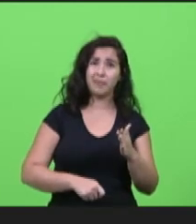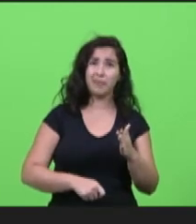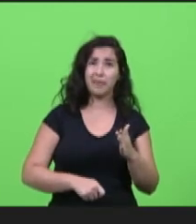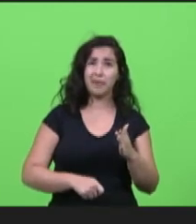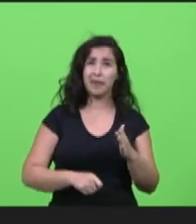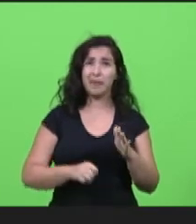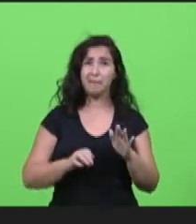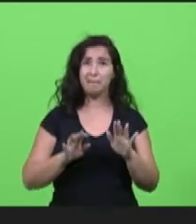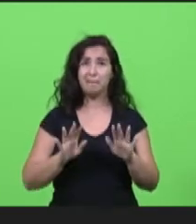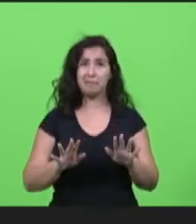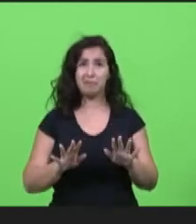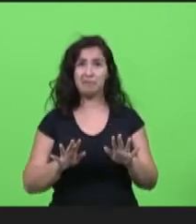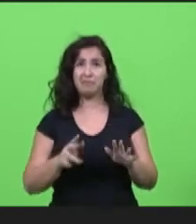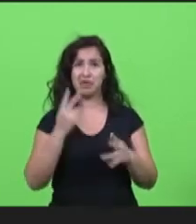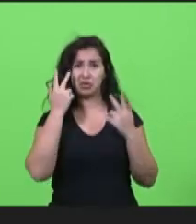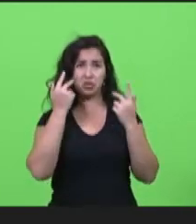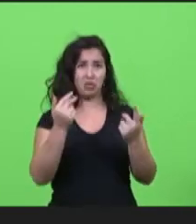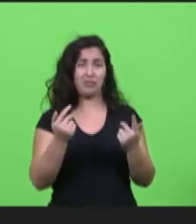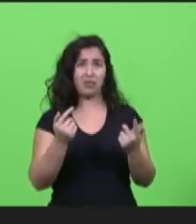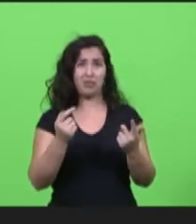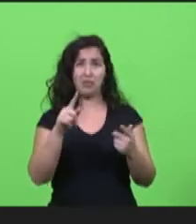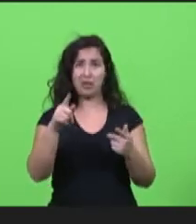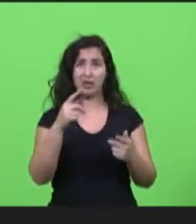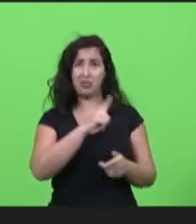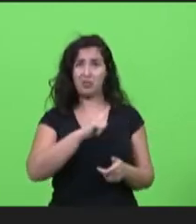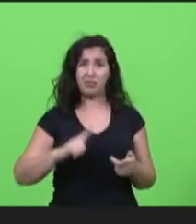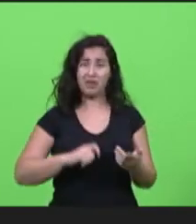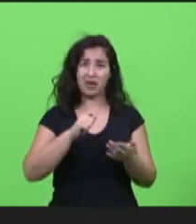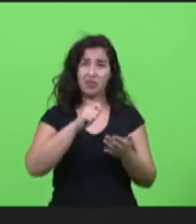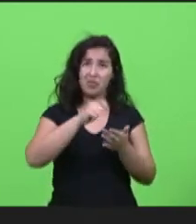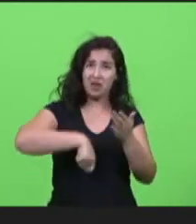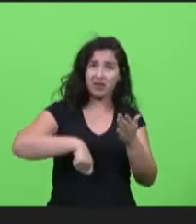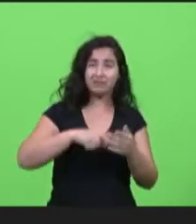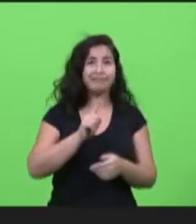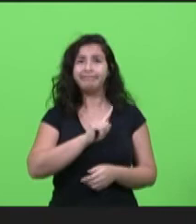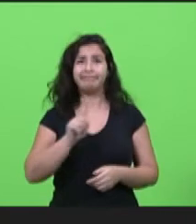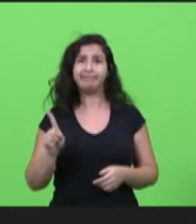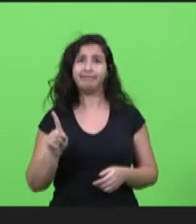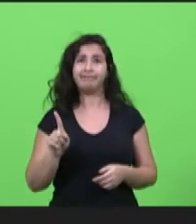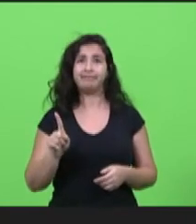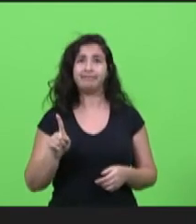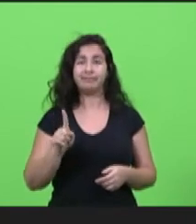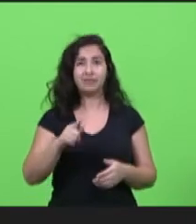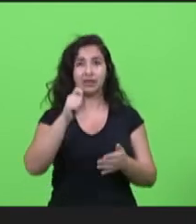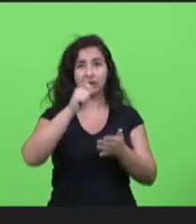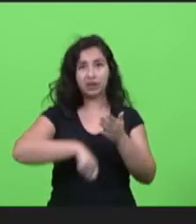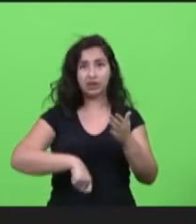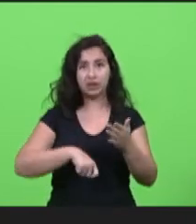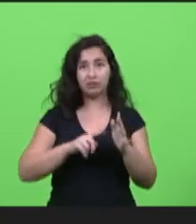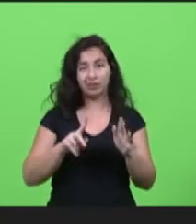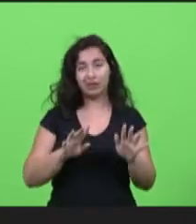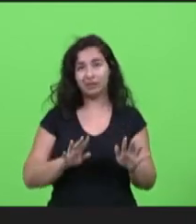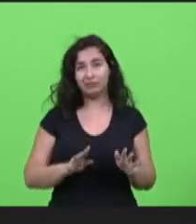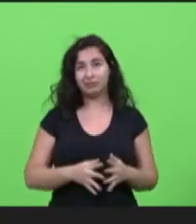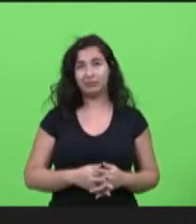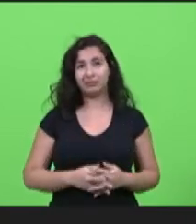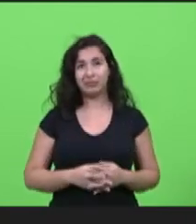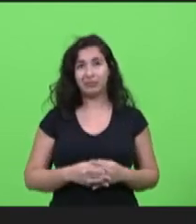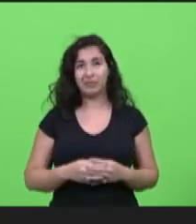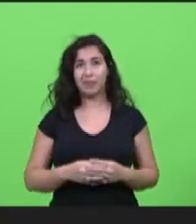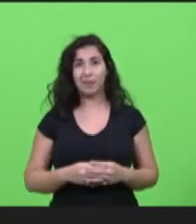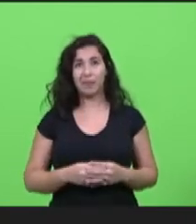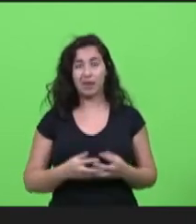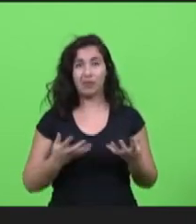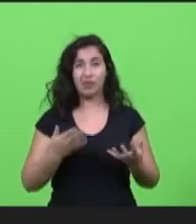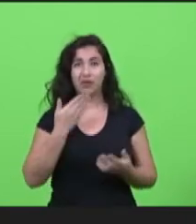praxe, né? O governador não assina documento de licitação, porque esse documento especificamente ele assinou. Então, eu faço requerimento